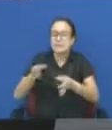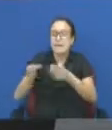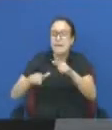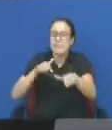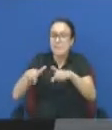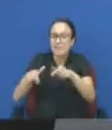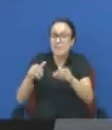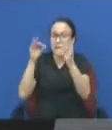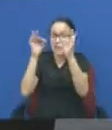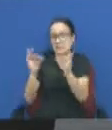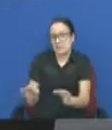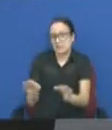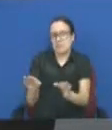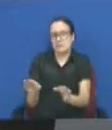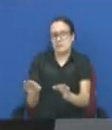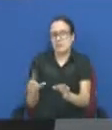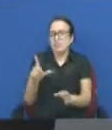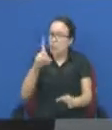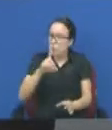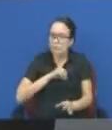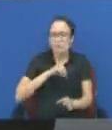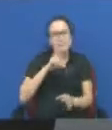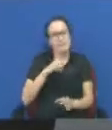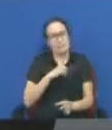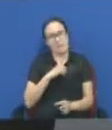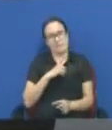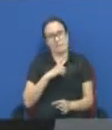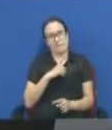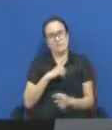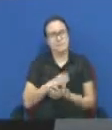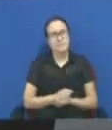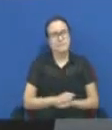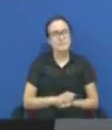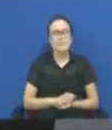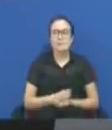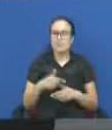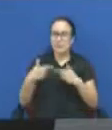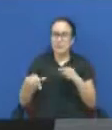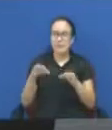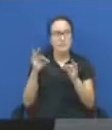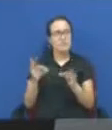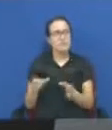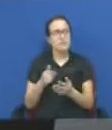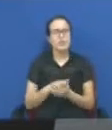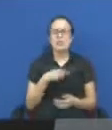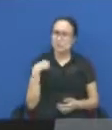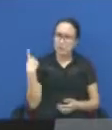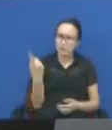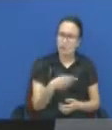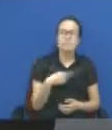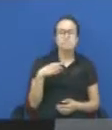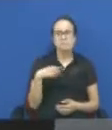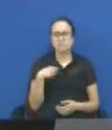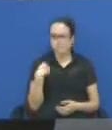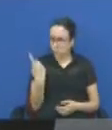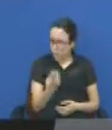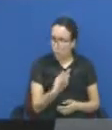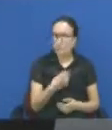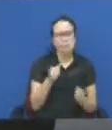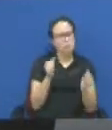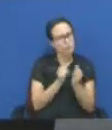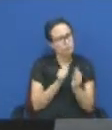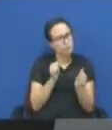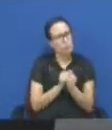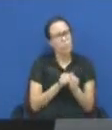essa criança, ela a trabalhar, mas da maneira correta. E nós, com certeza, temos que ser contra, quando a gente fala